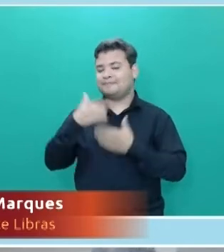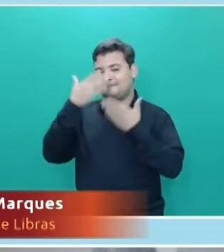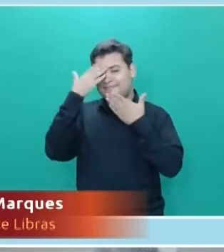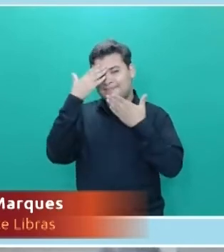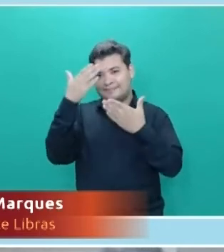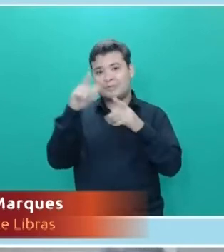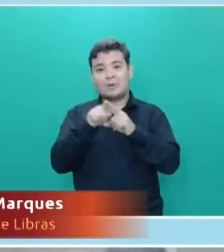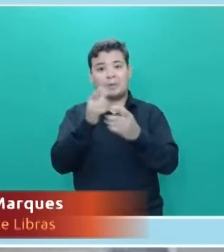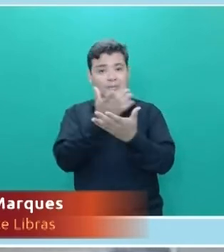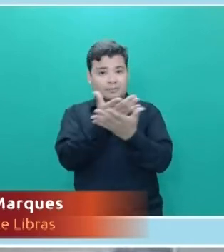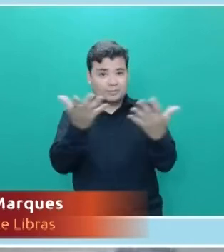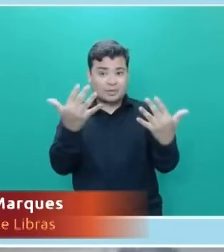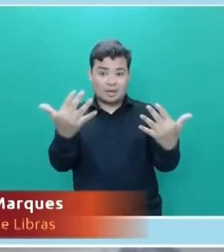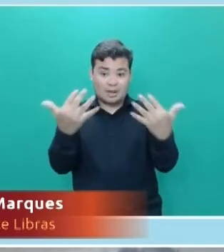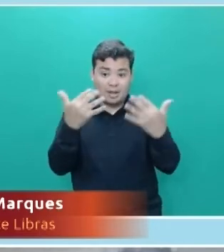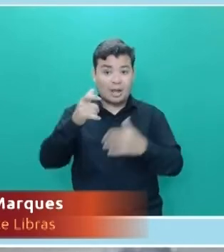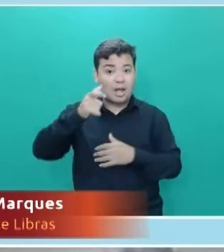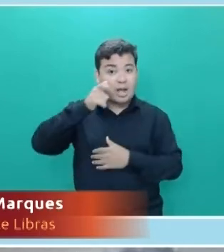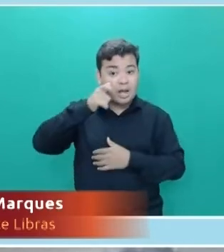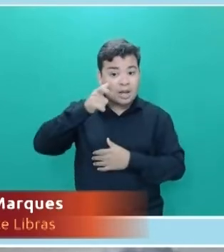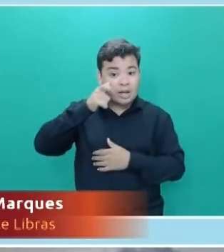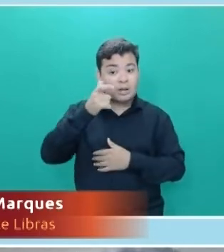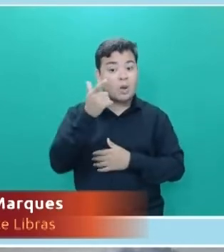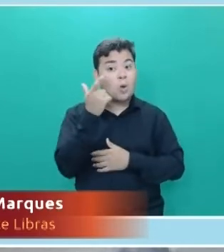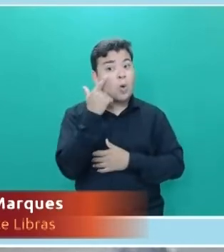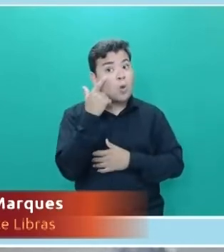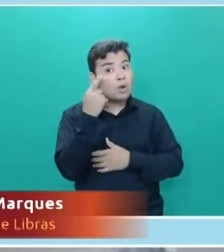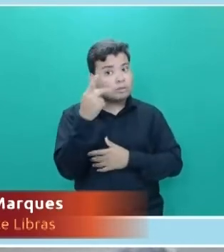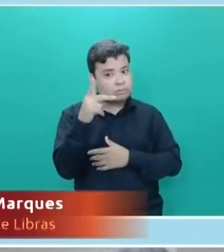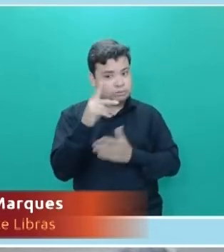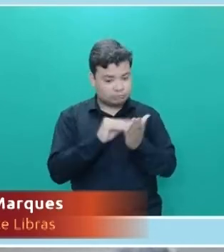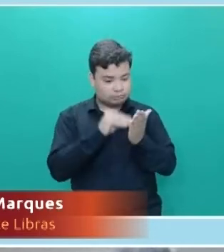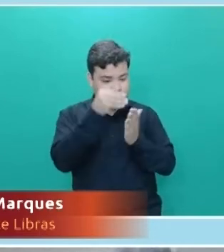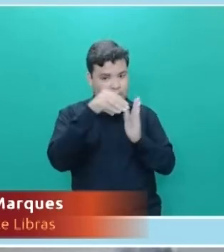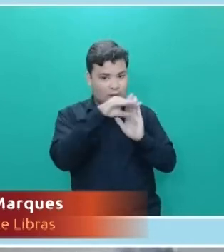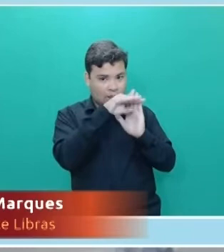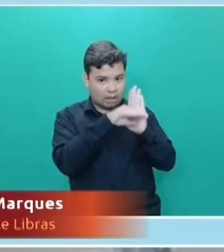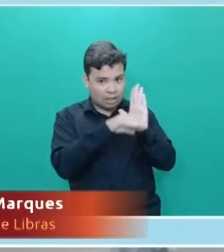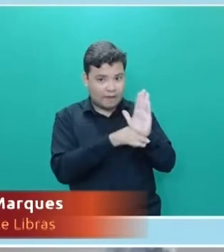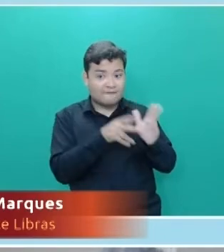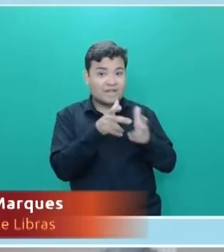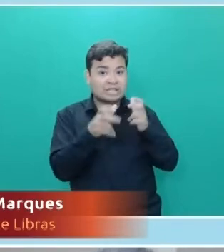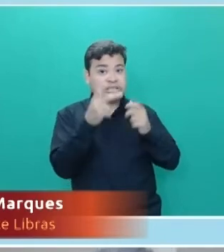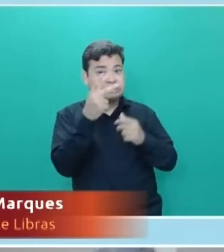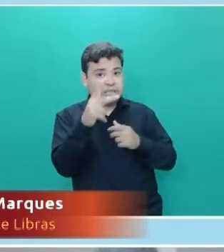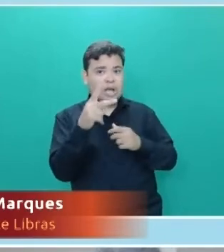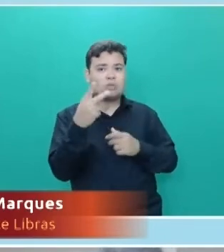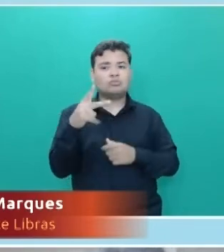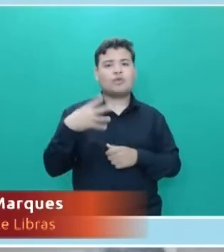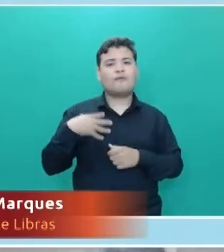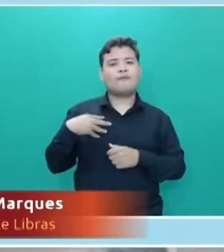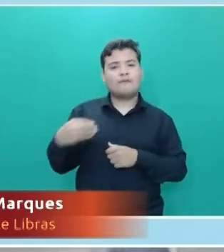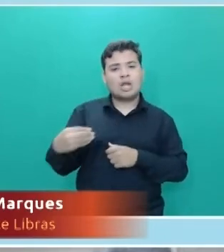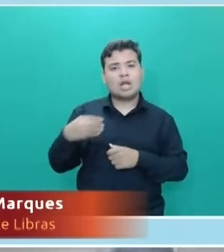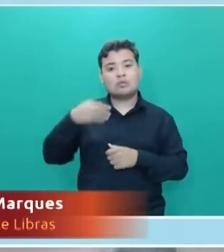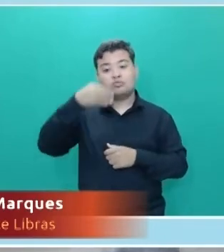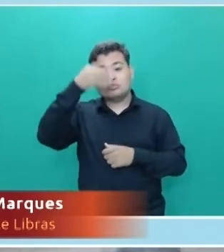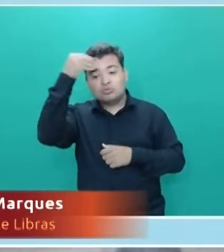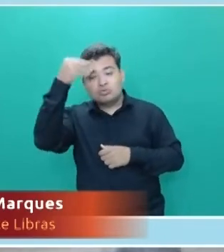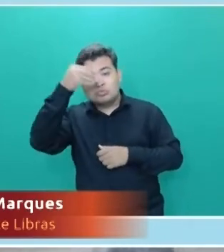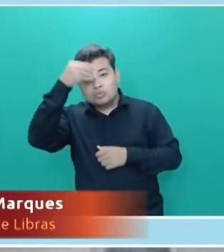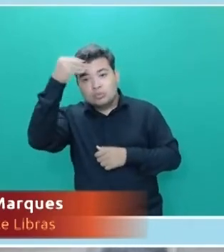assistindo agora, olhem para o cartão de vacina dos seus filhos, dos seus sobrinhos, do seu próprio cartão de